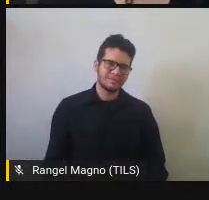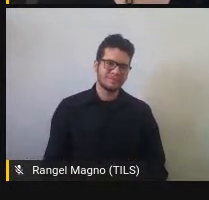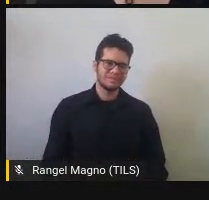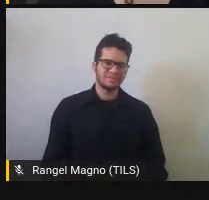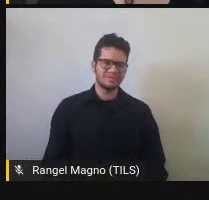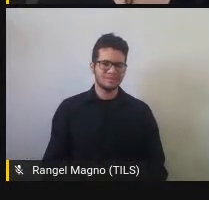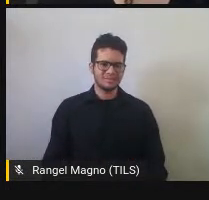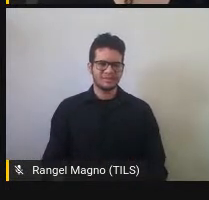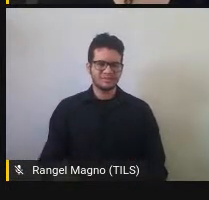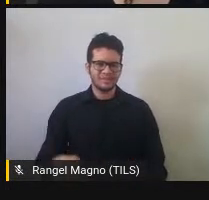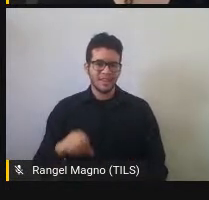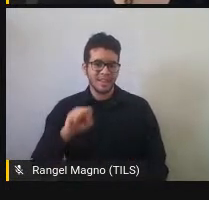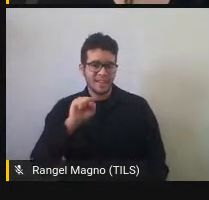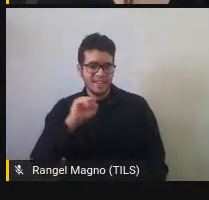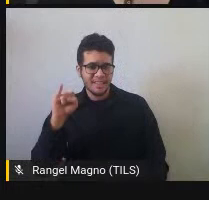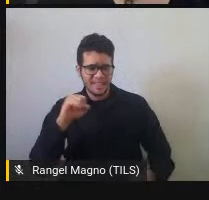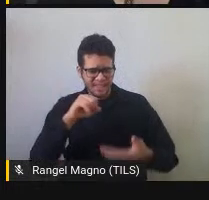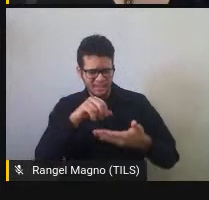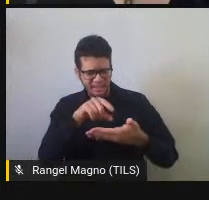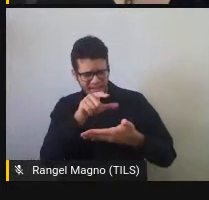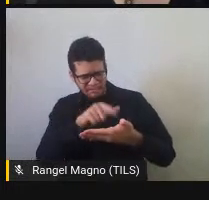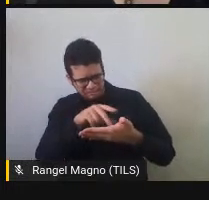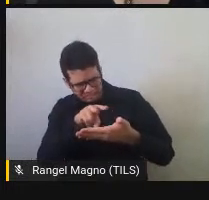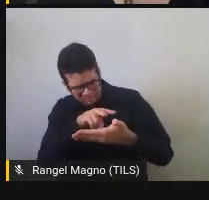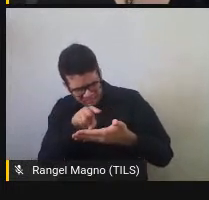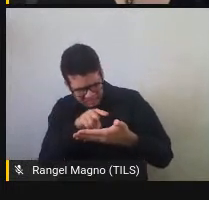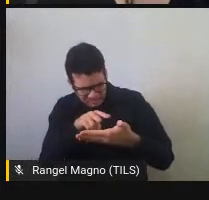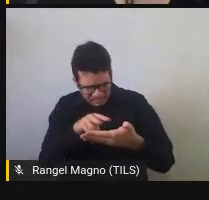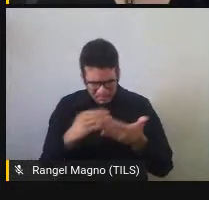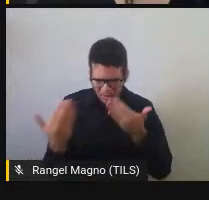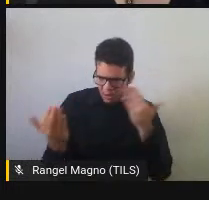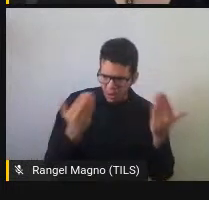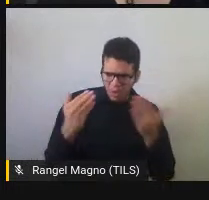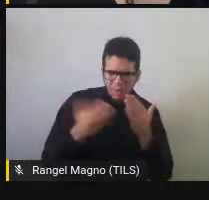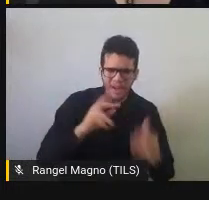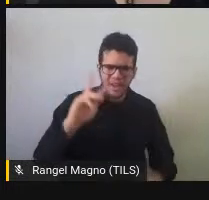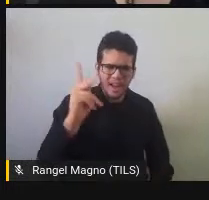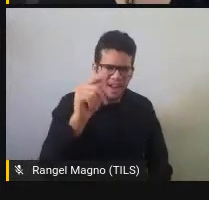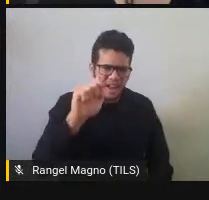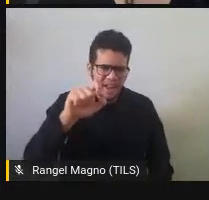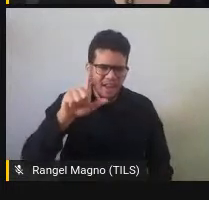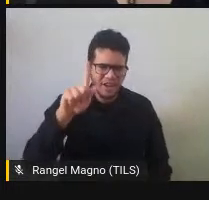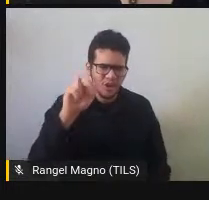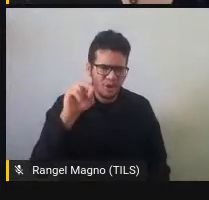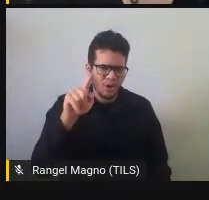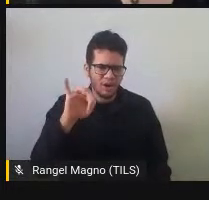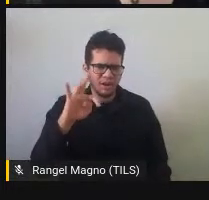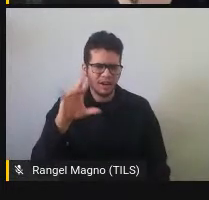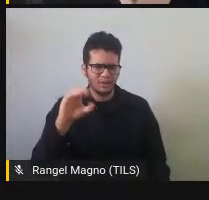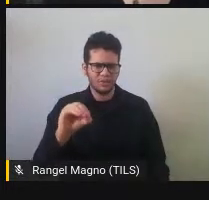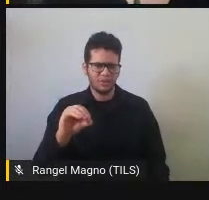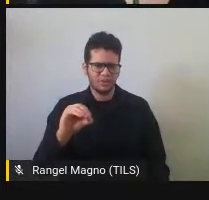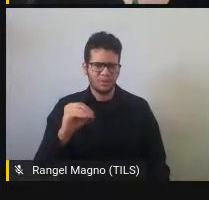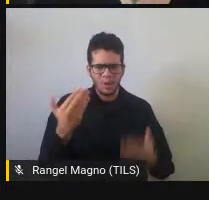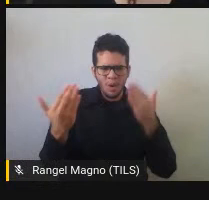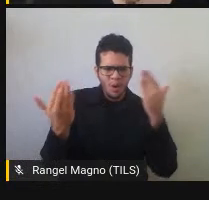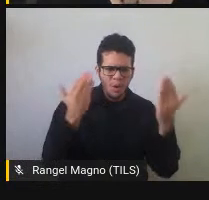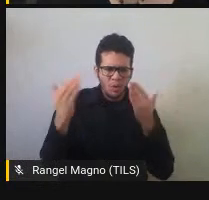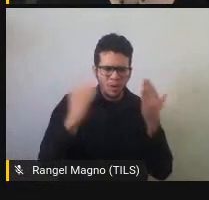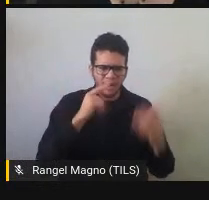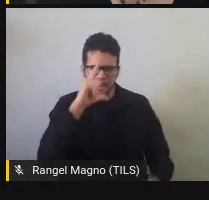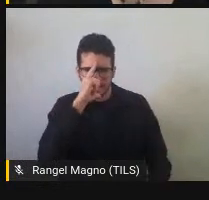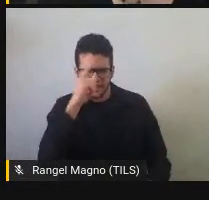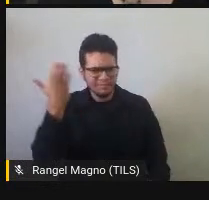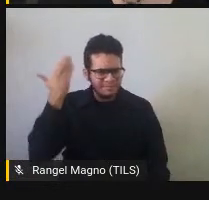lê a mesma hipótese que Socir traz desde a leitura do Heródoto a qual essa hipótese se espraia para outras